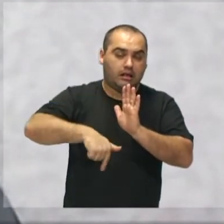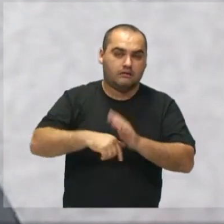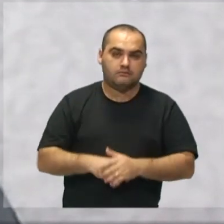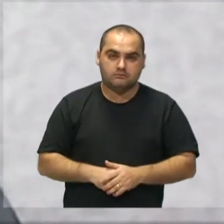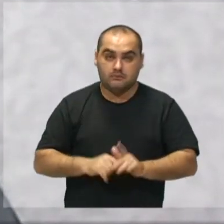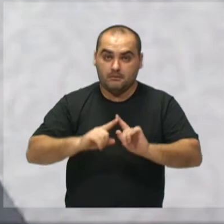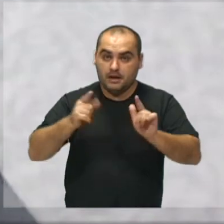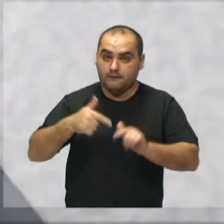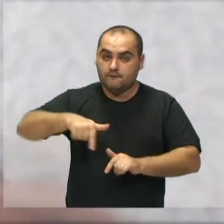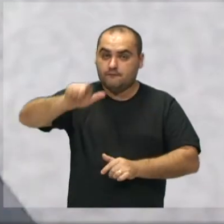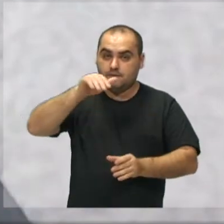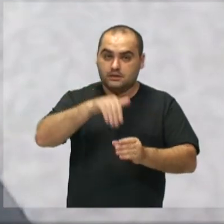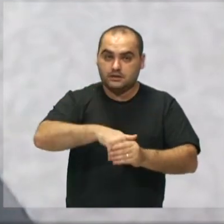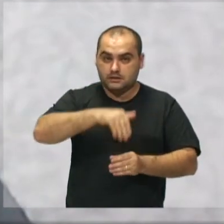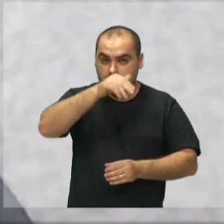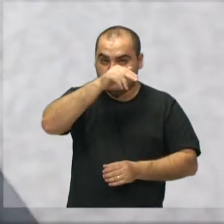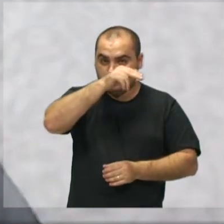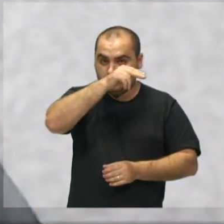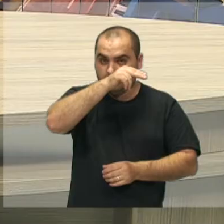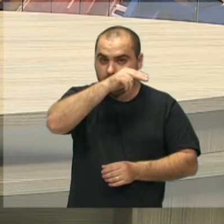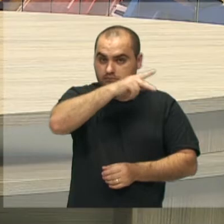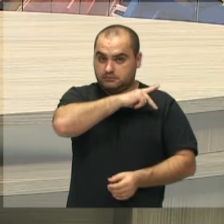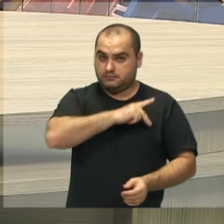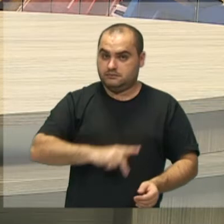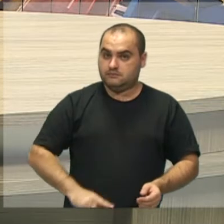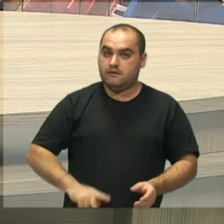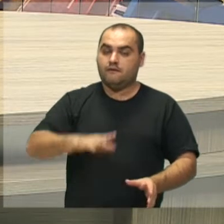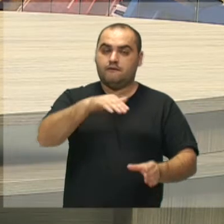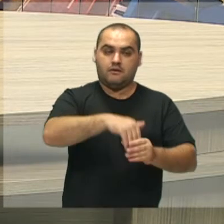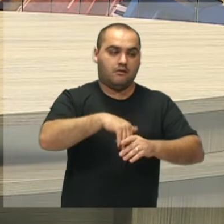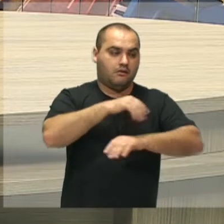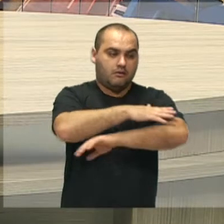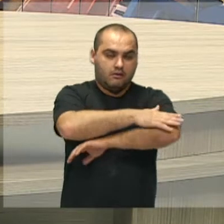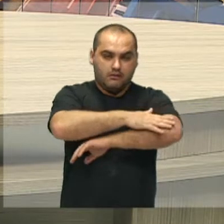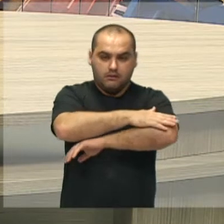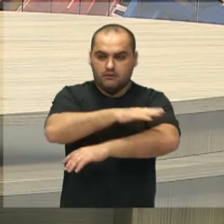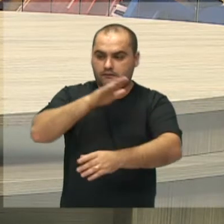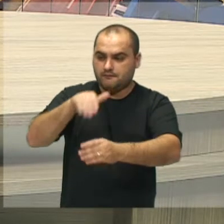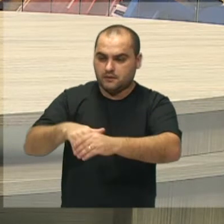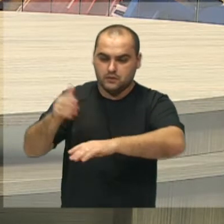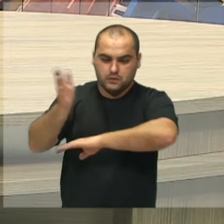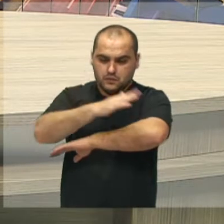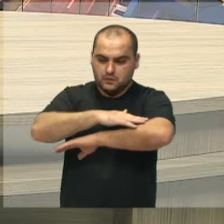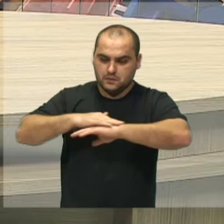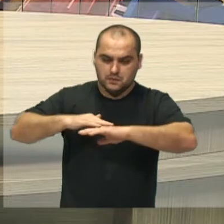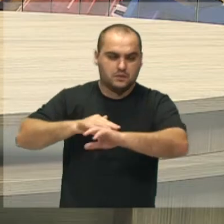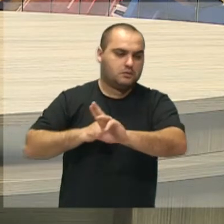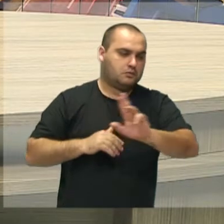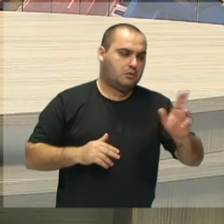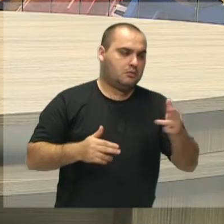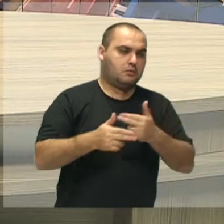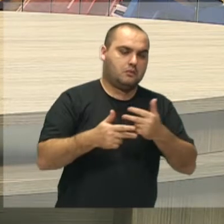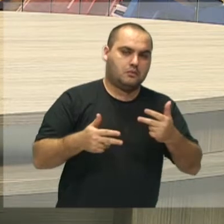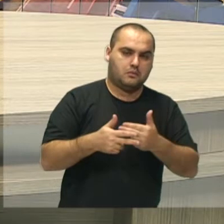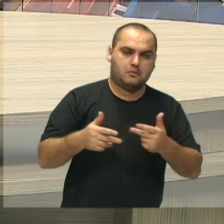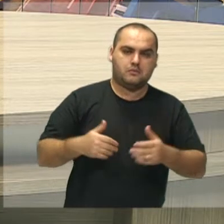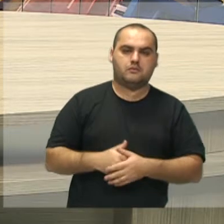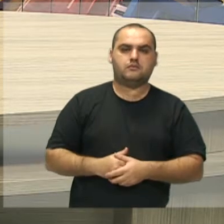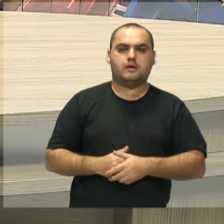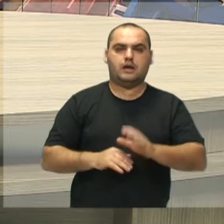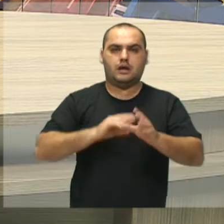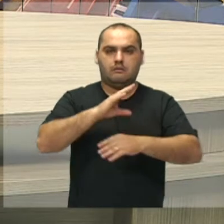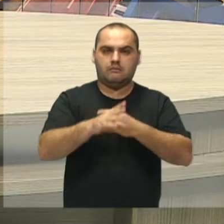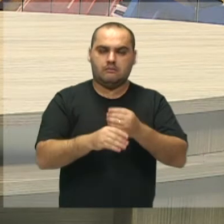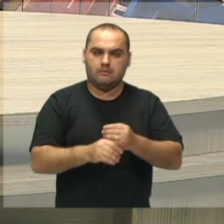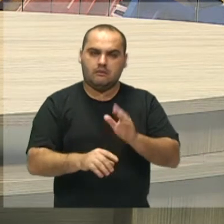para presidente, eles votam em praça, em pavimentação de rua, em nome de alguma coisa, em leis estaduais,